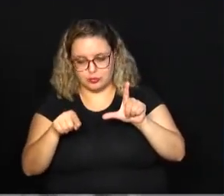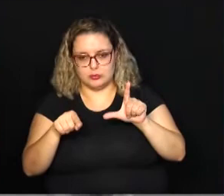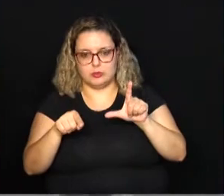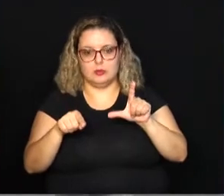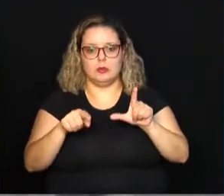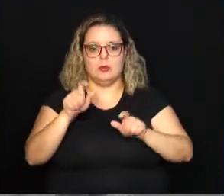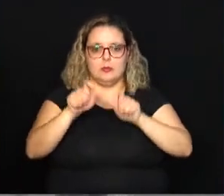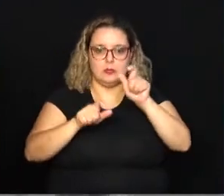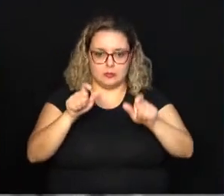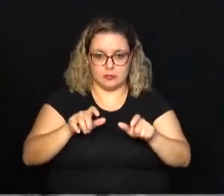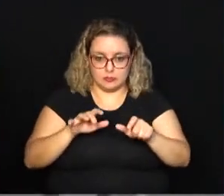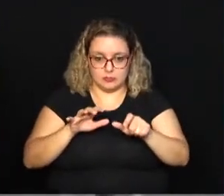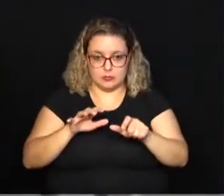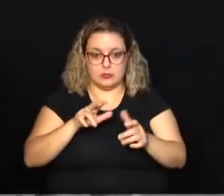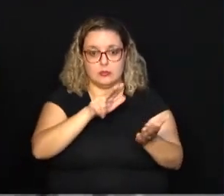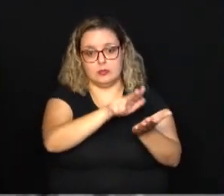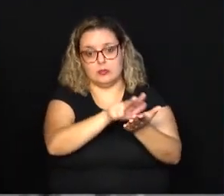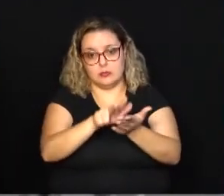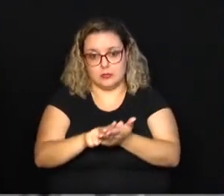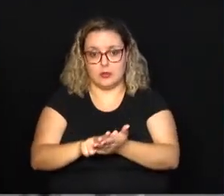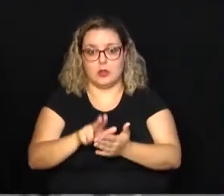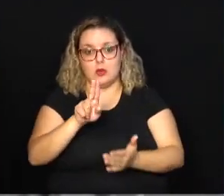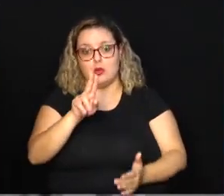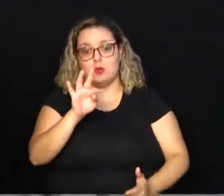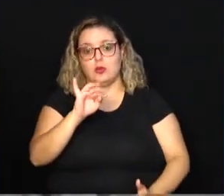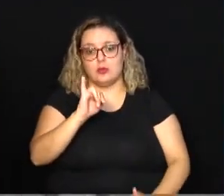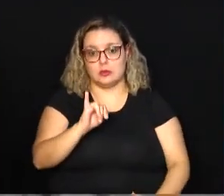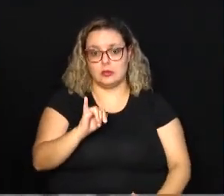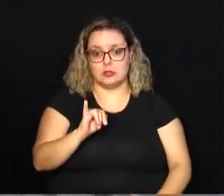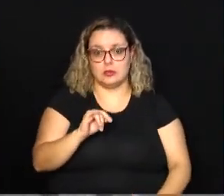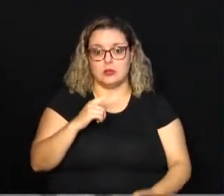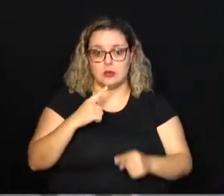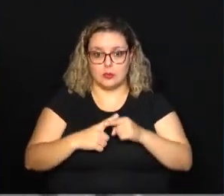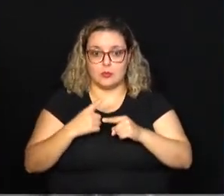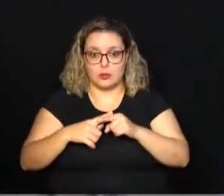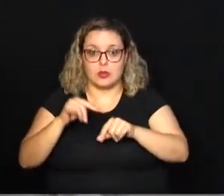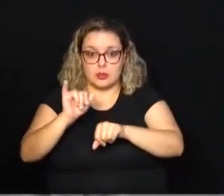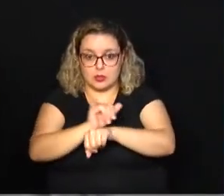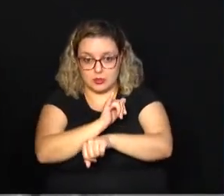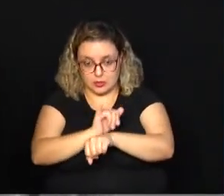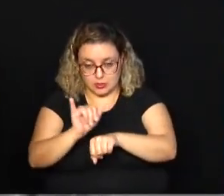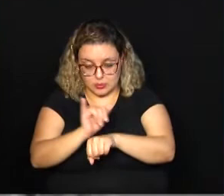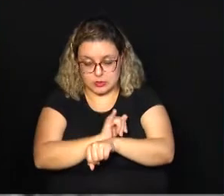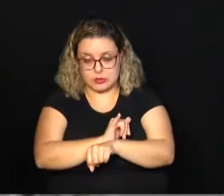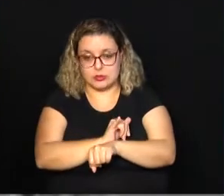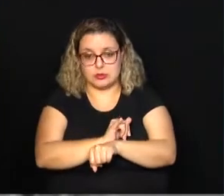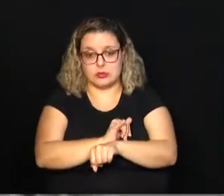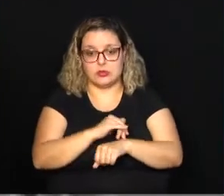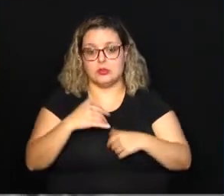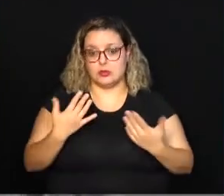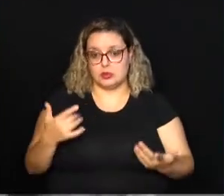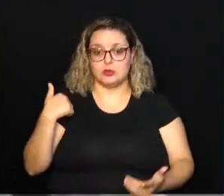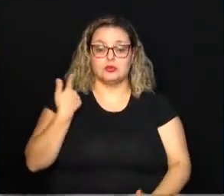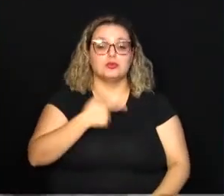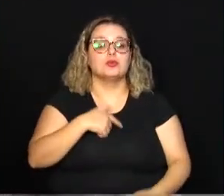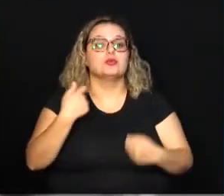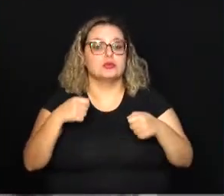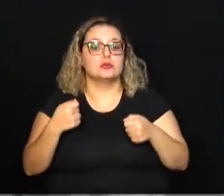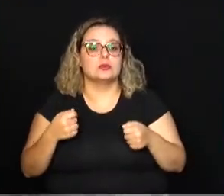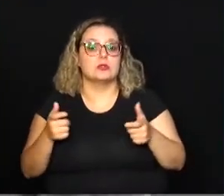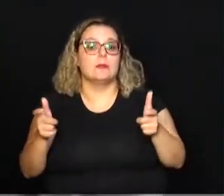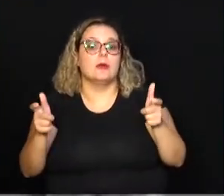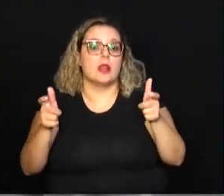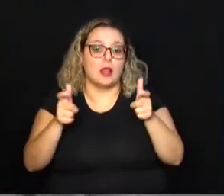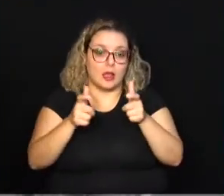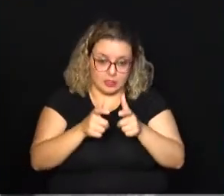de Covid, de leitos de UTI, porque me parece que essa estratégia, né, quer dizer, a gente precisa reduzir o número de